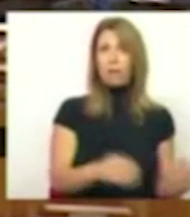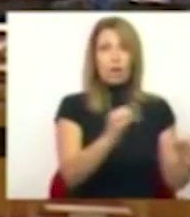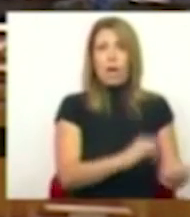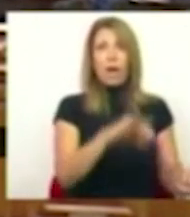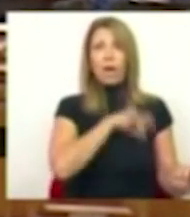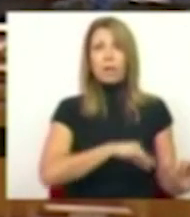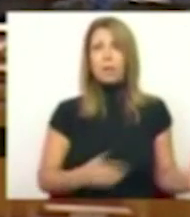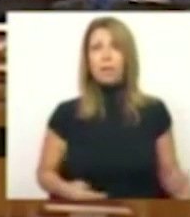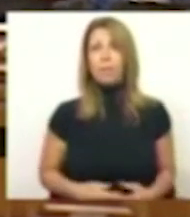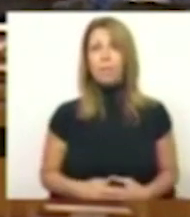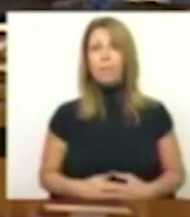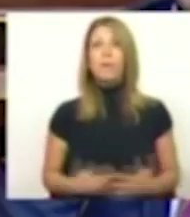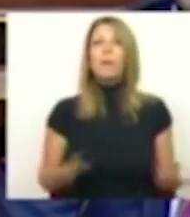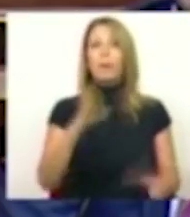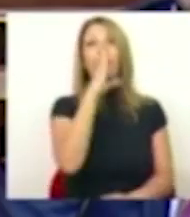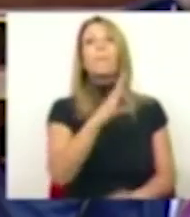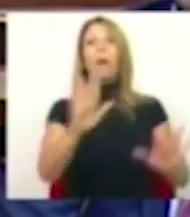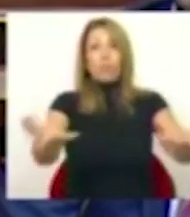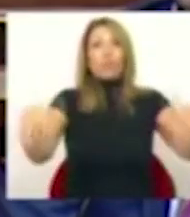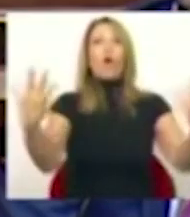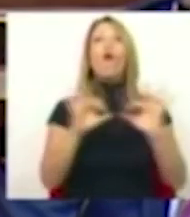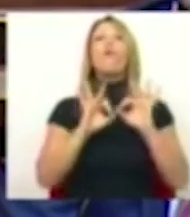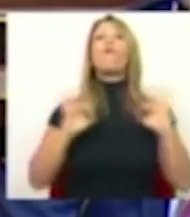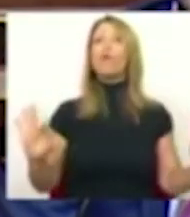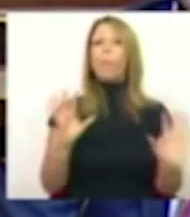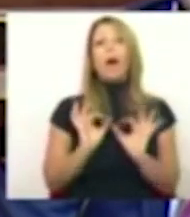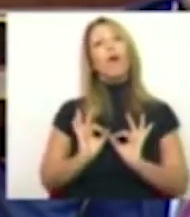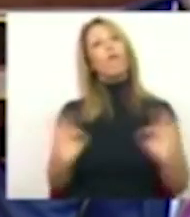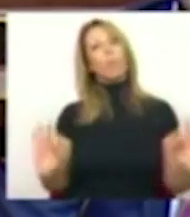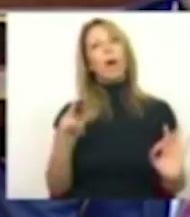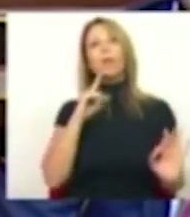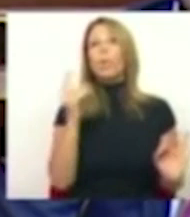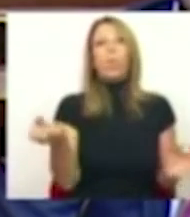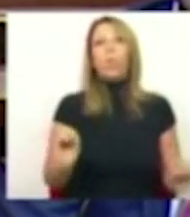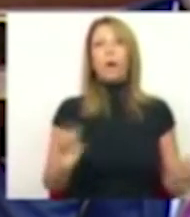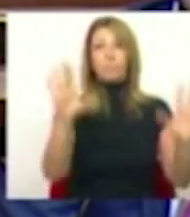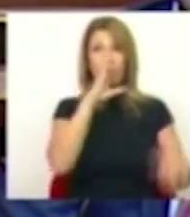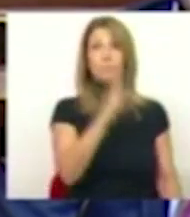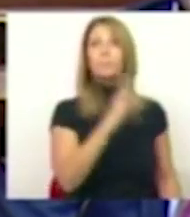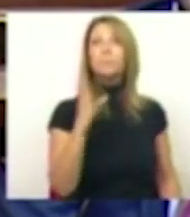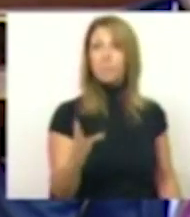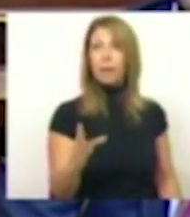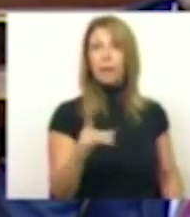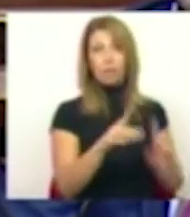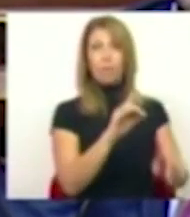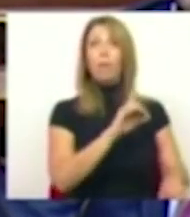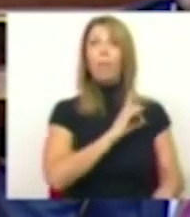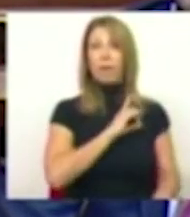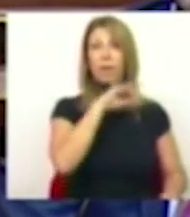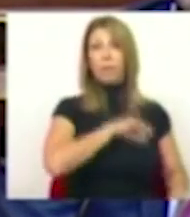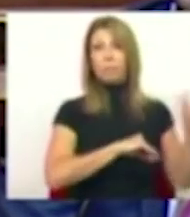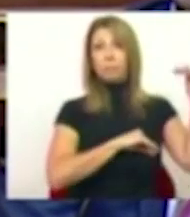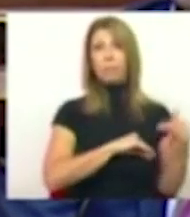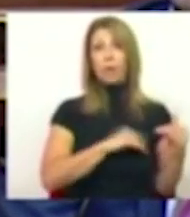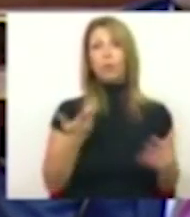portanto, na prática, pode formalmente não existir, mas na prática é sim. Ganha-se menos no privado do que na